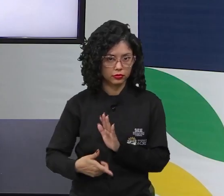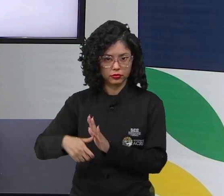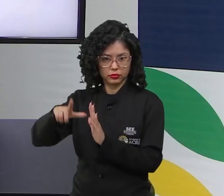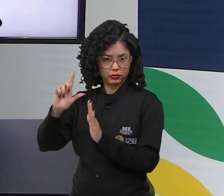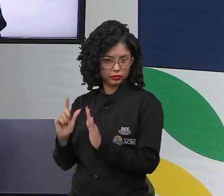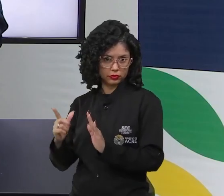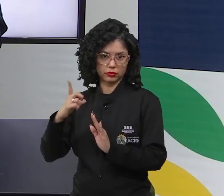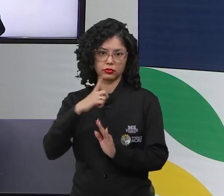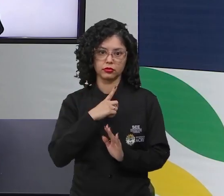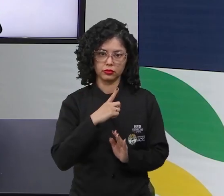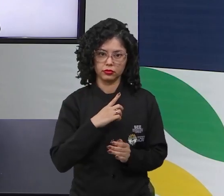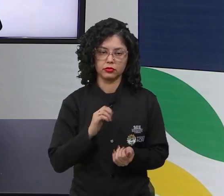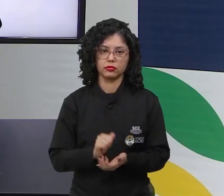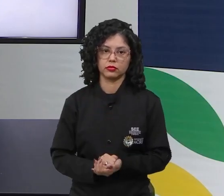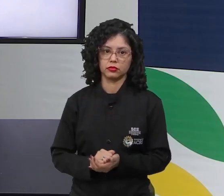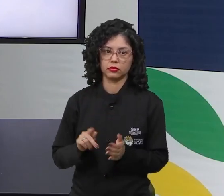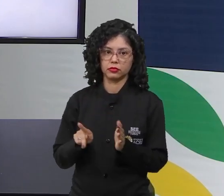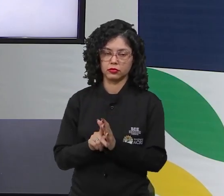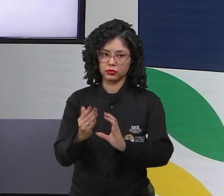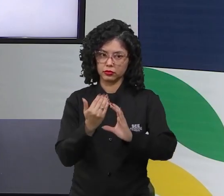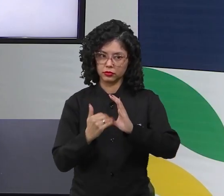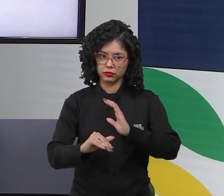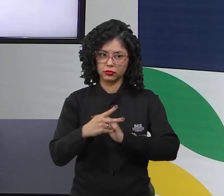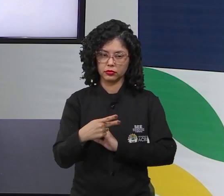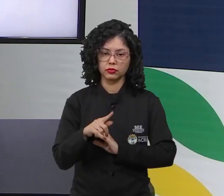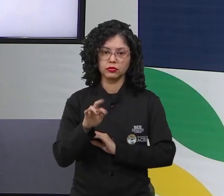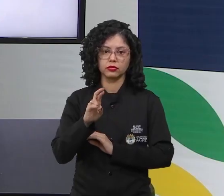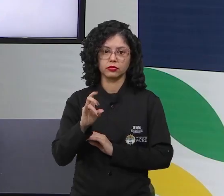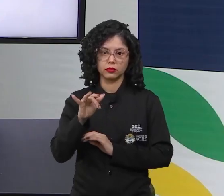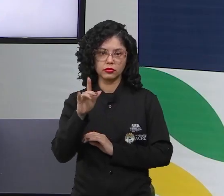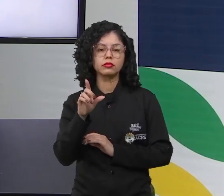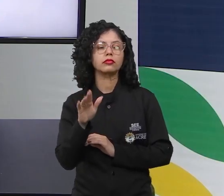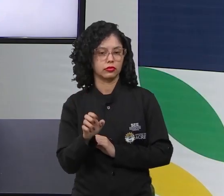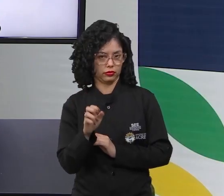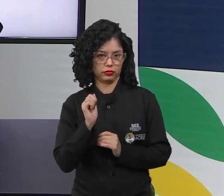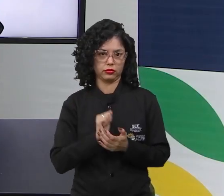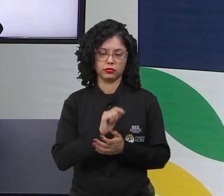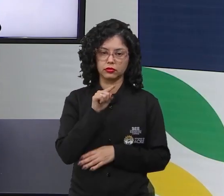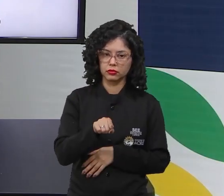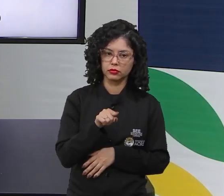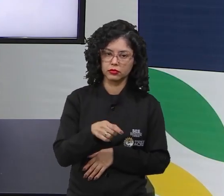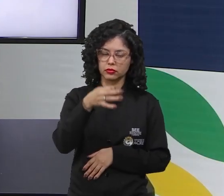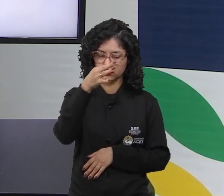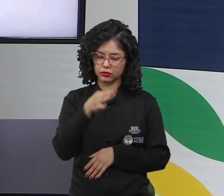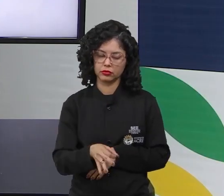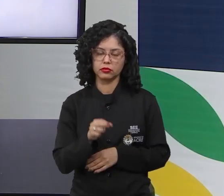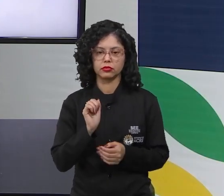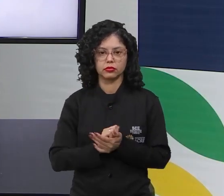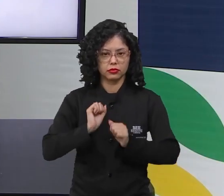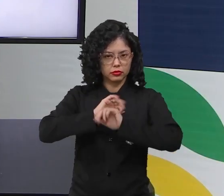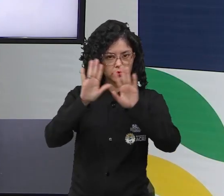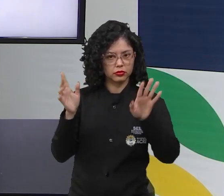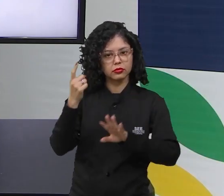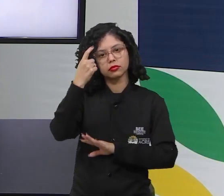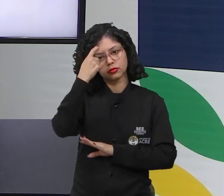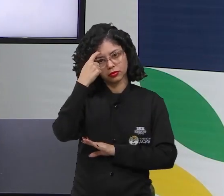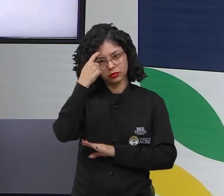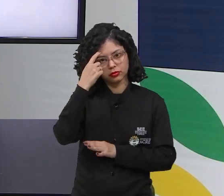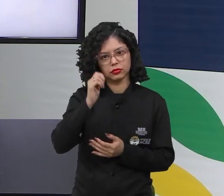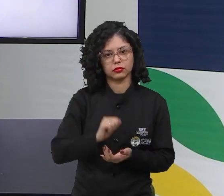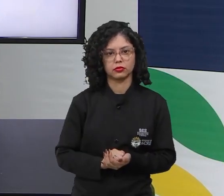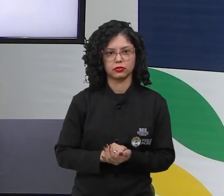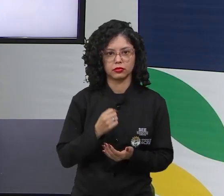eu tinha uma campanha, uma publicidade ali, que ela, de certa forma, obviamente, pensava-se